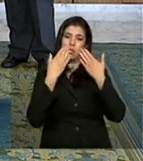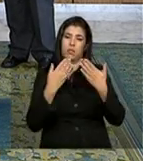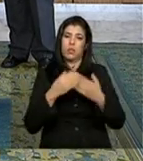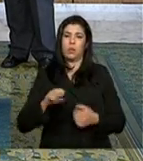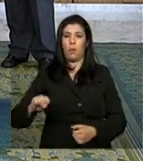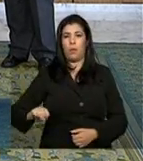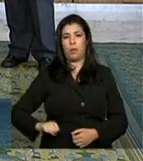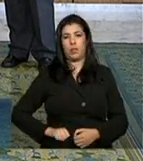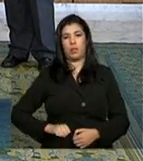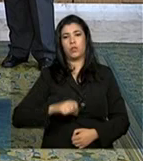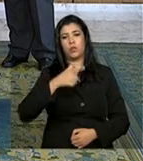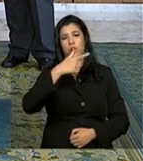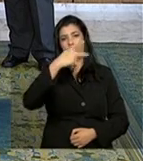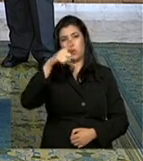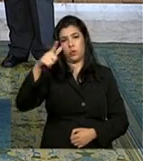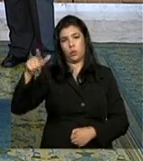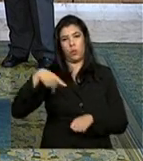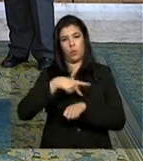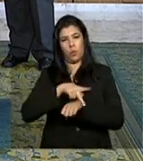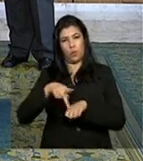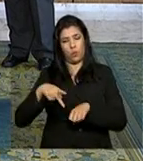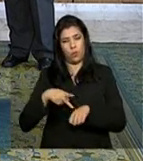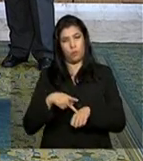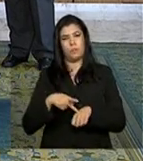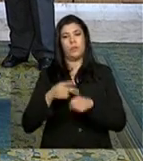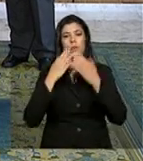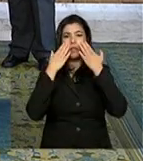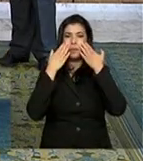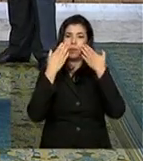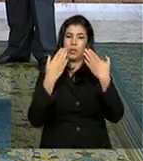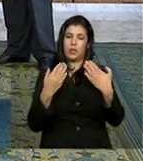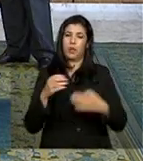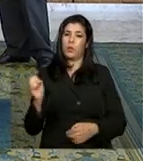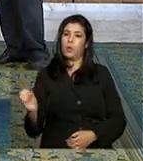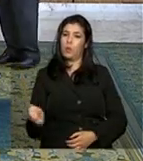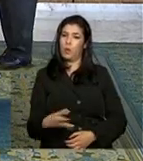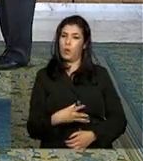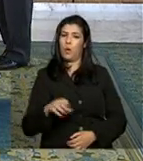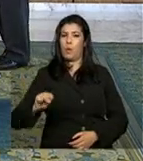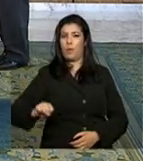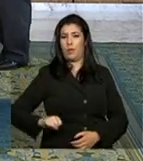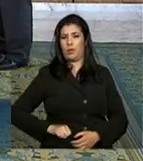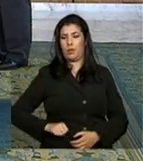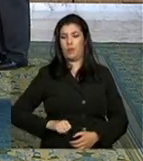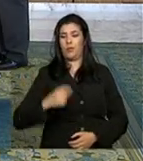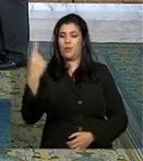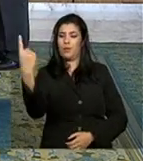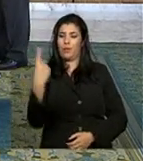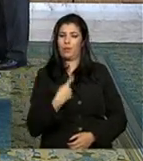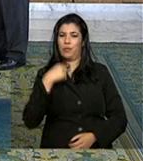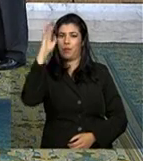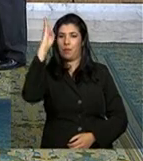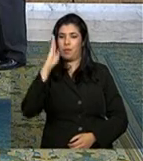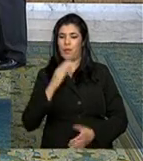de 32 países. São novos embaixadores que passam a atuar aqui no Brasil.